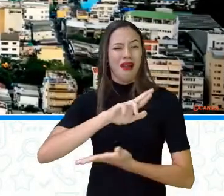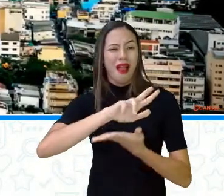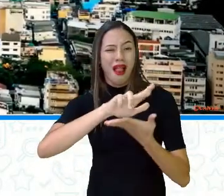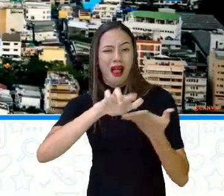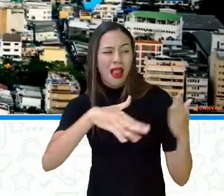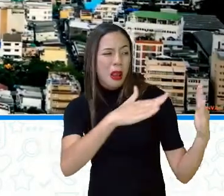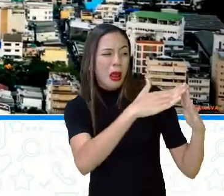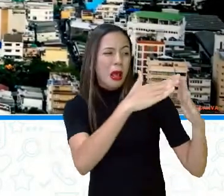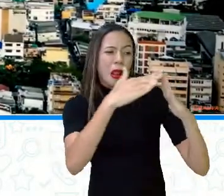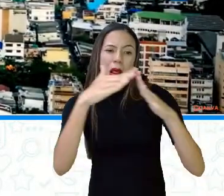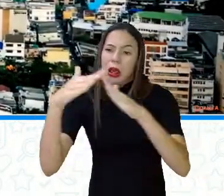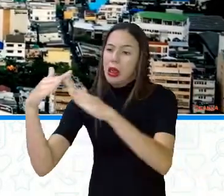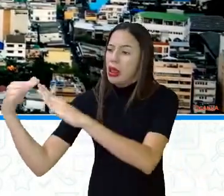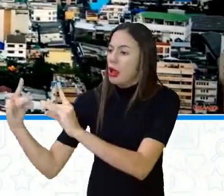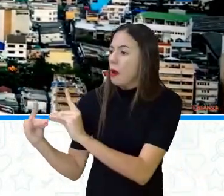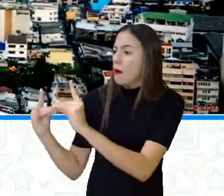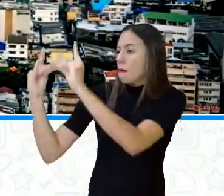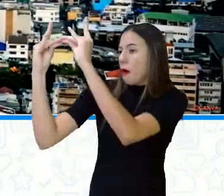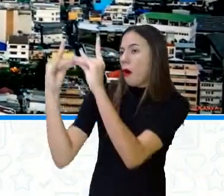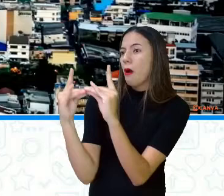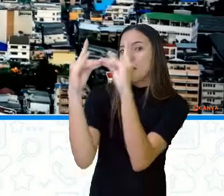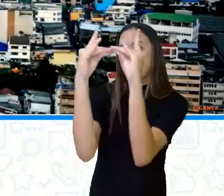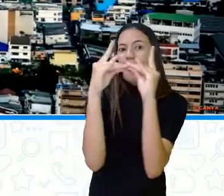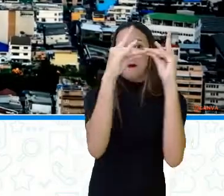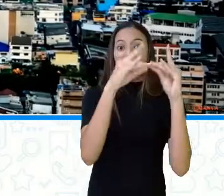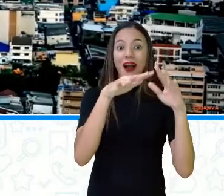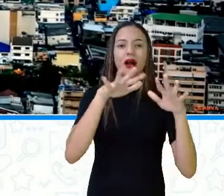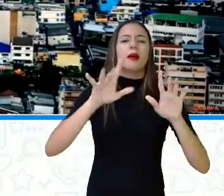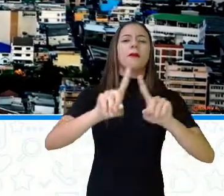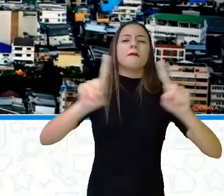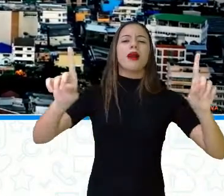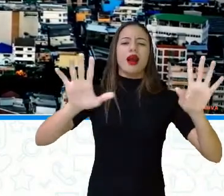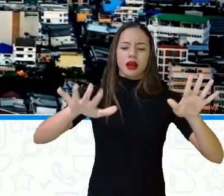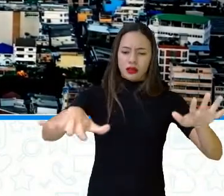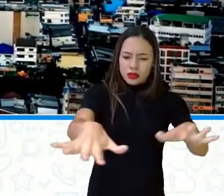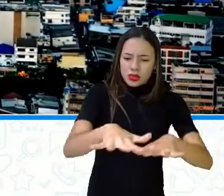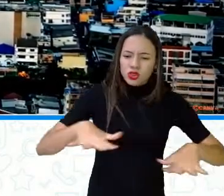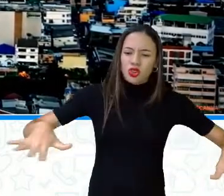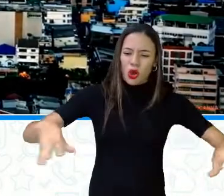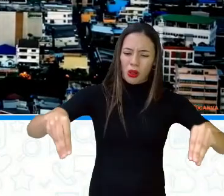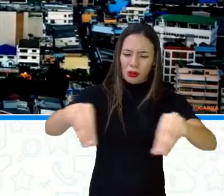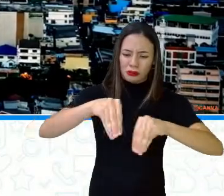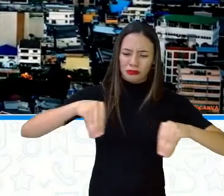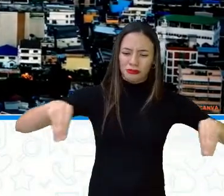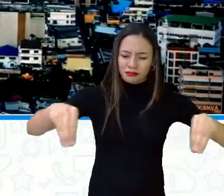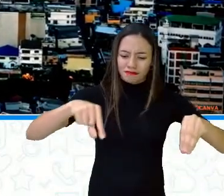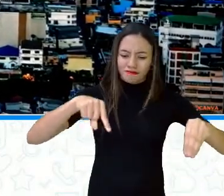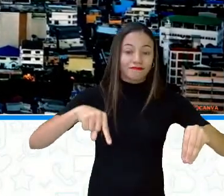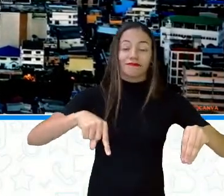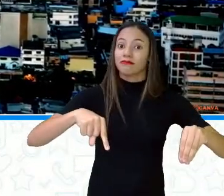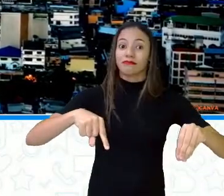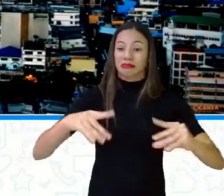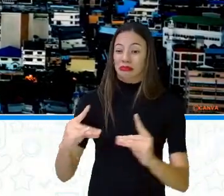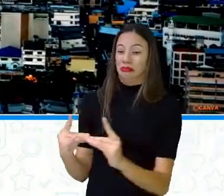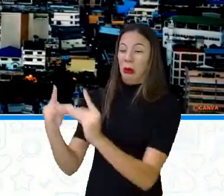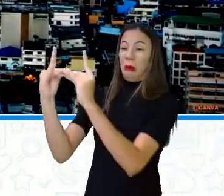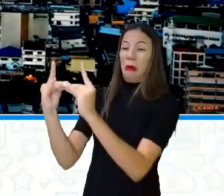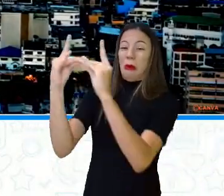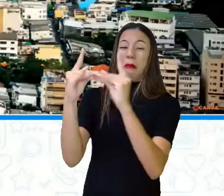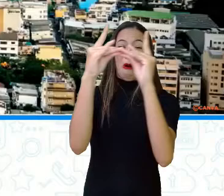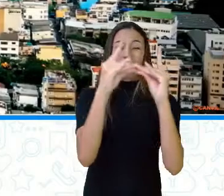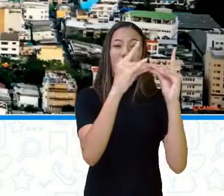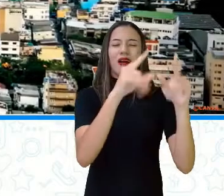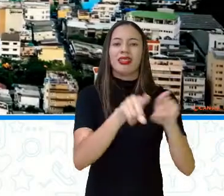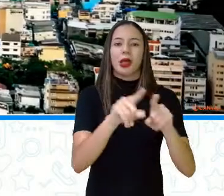casas, prédios, e o solo ele vai ficando cada vez mais preenchido ali o seu espaço. As áreas verdes